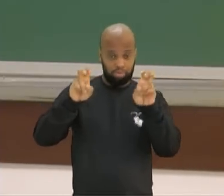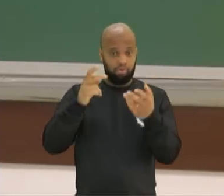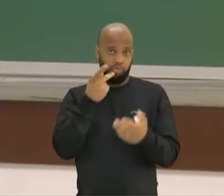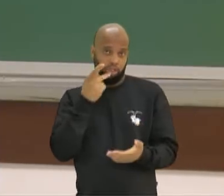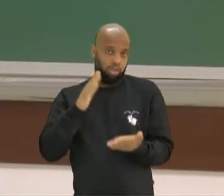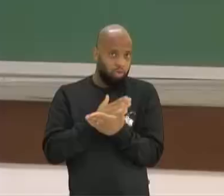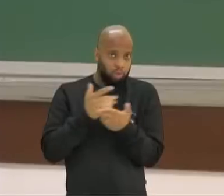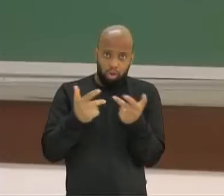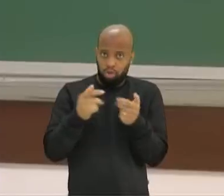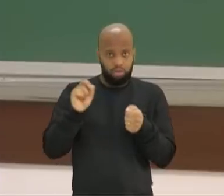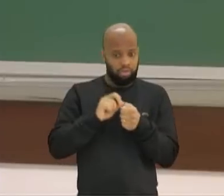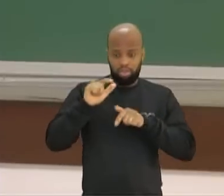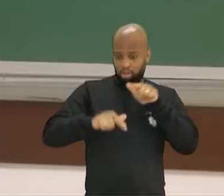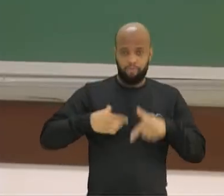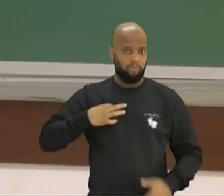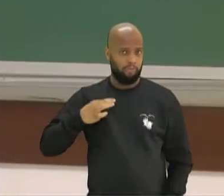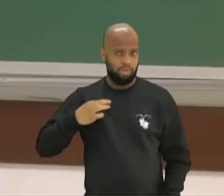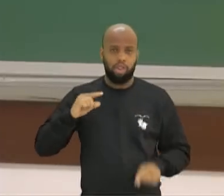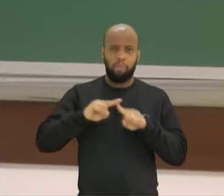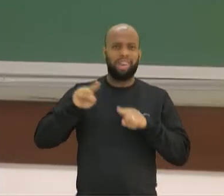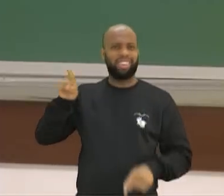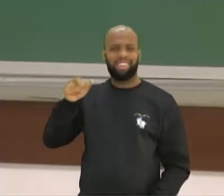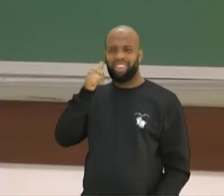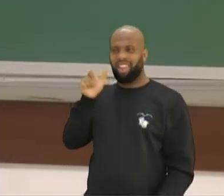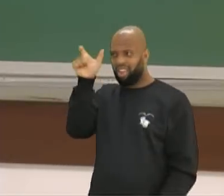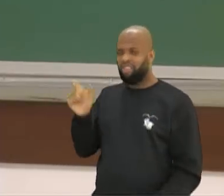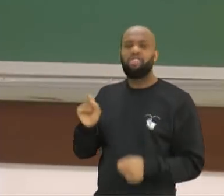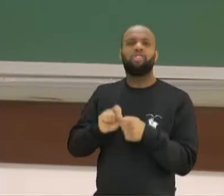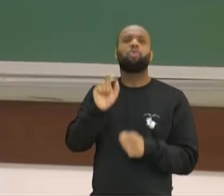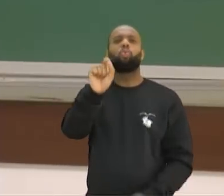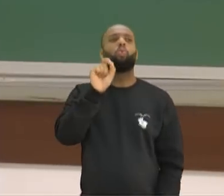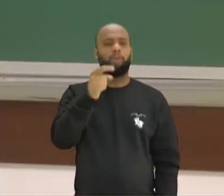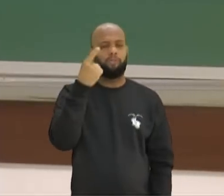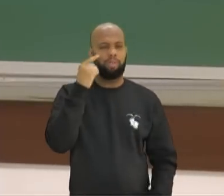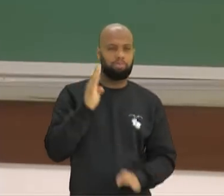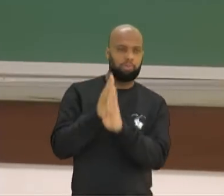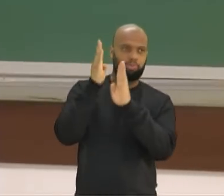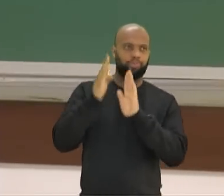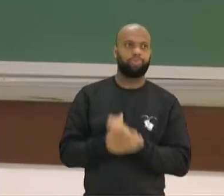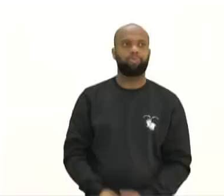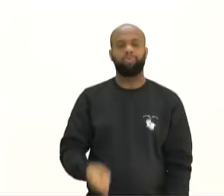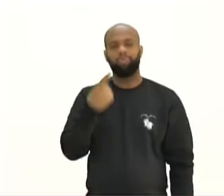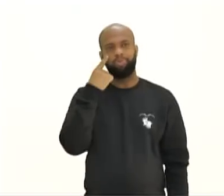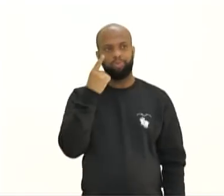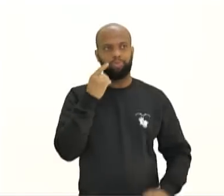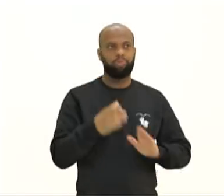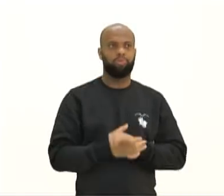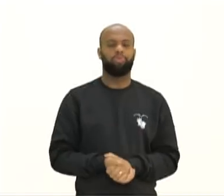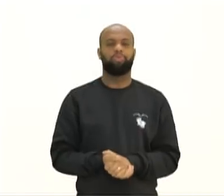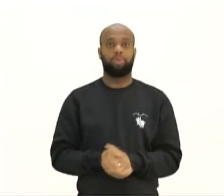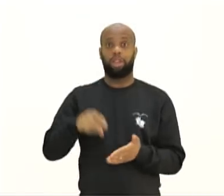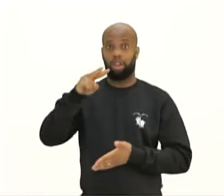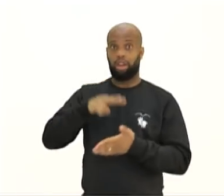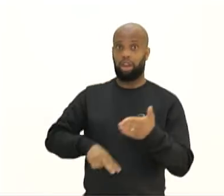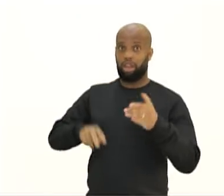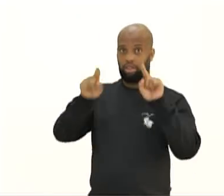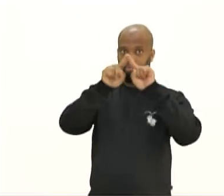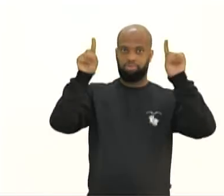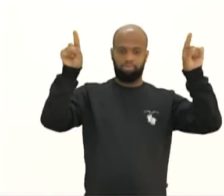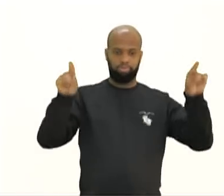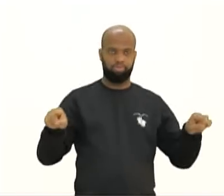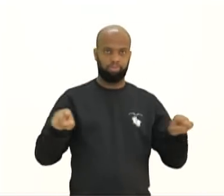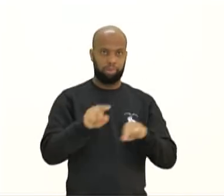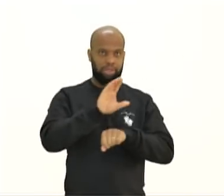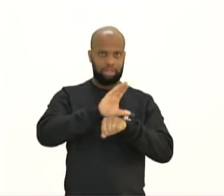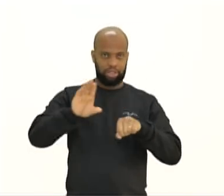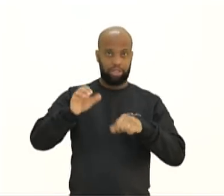ela fez voluntário. O que será que ela fez? Vamos descobrir? Então vamos lá, vamos por partes. Então olha lá. What I learned while